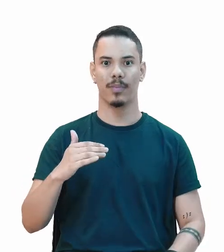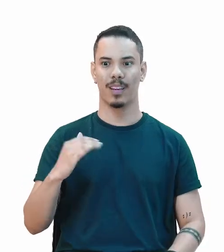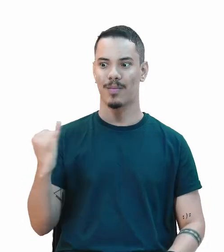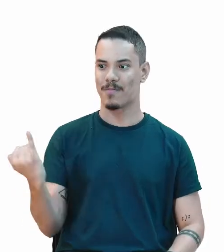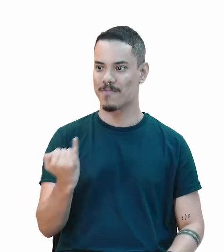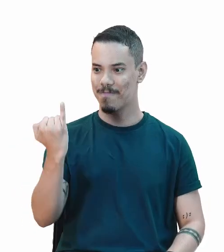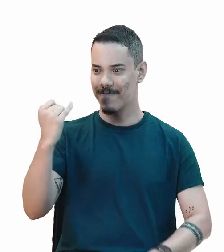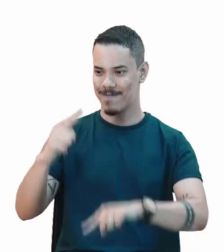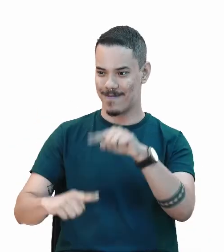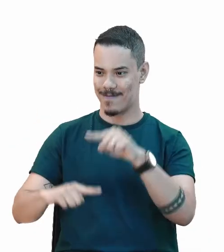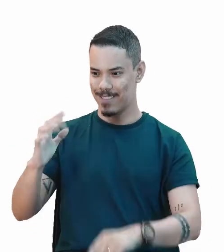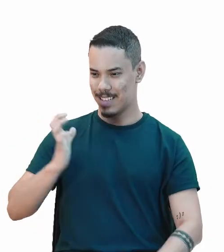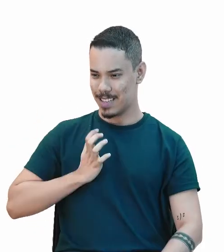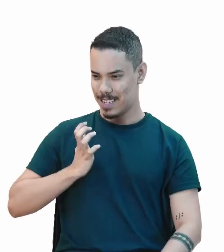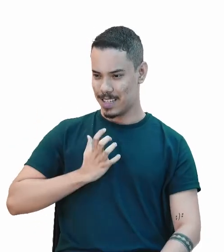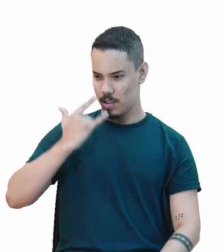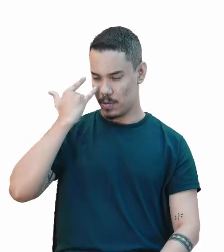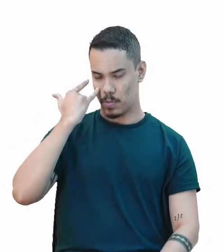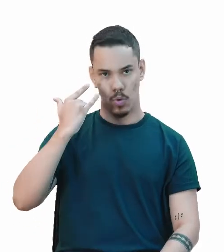importância às riquezas